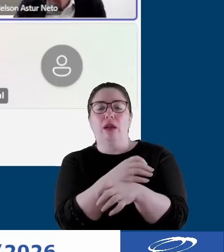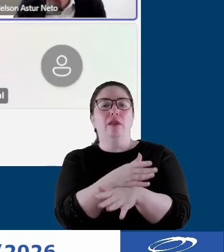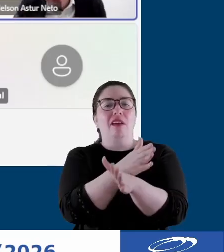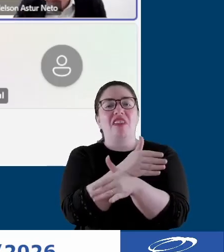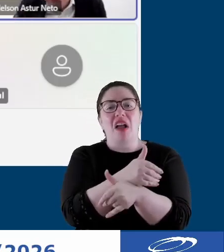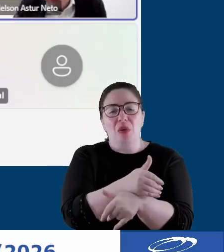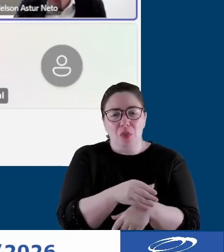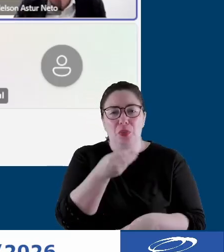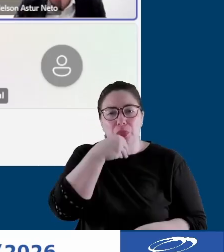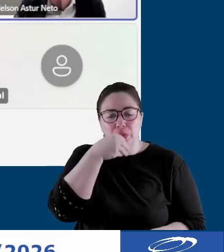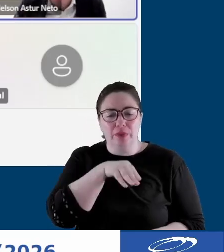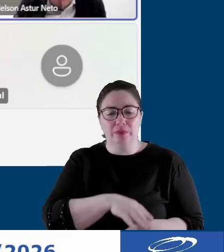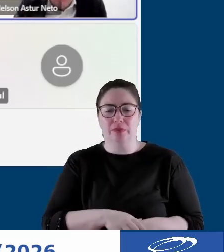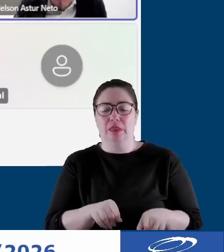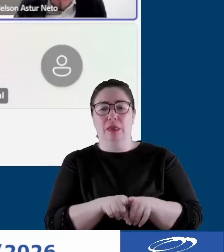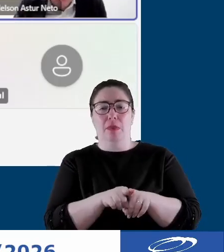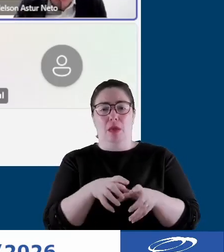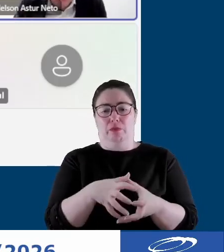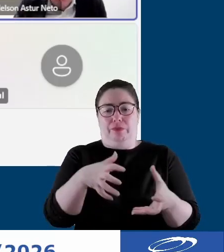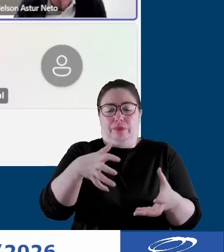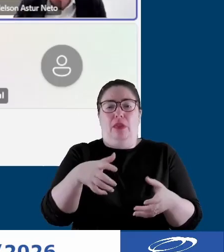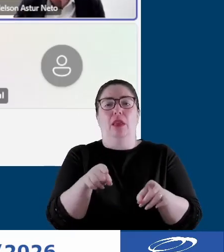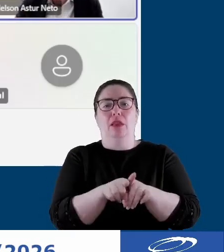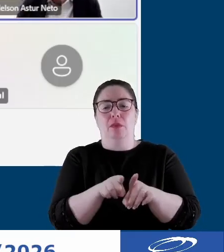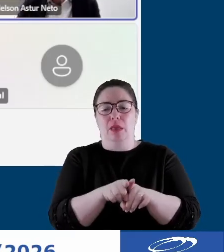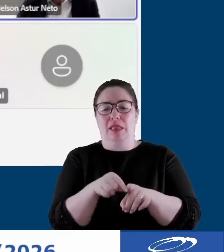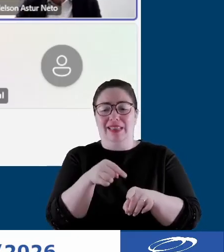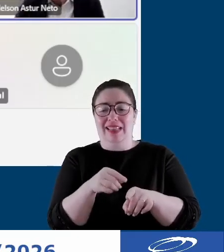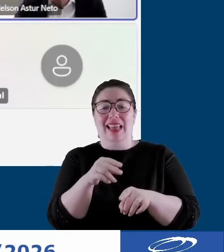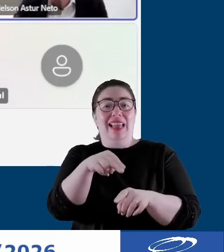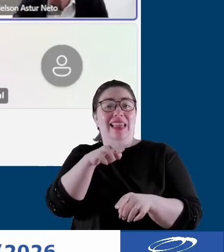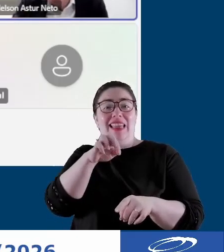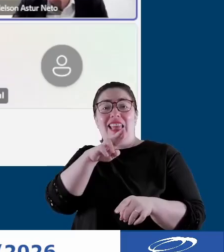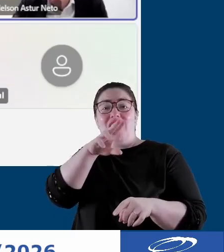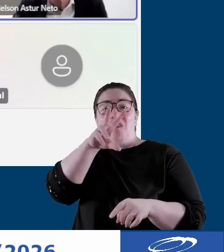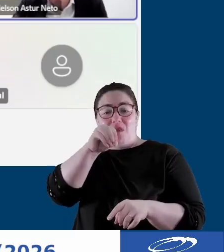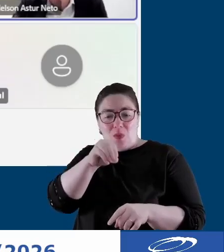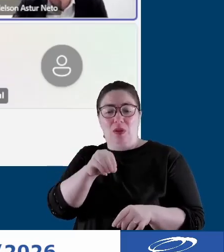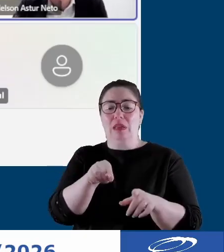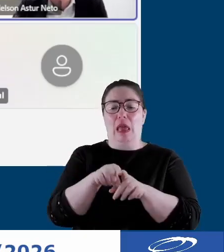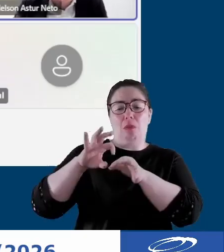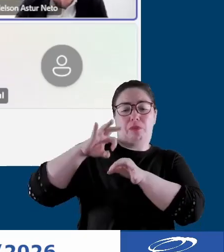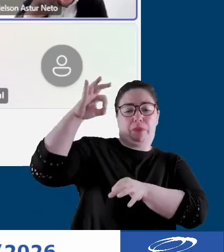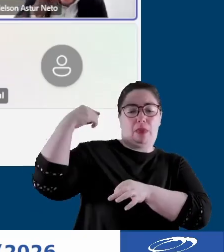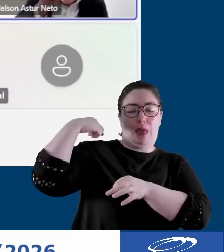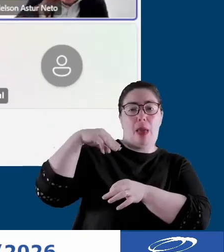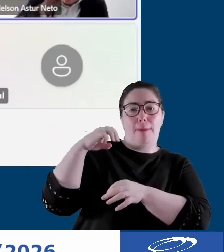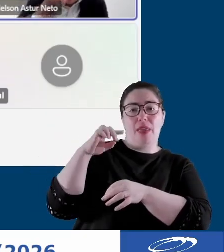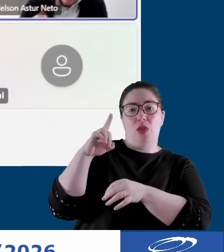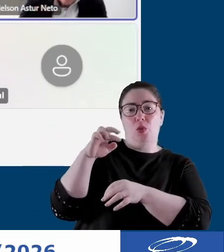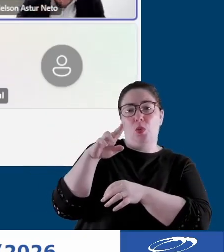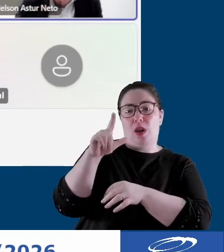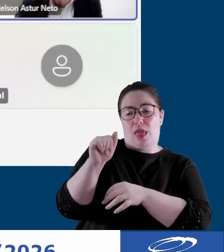vértebra, deformidade e, por fim, compressão de nervos e medula aí, a ponto de ter uma instabilidade neurológica.